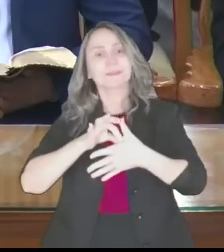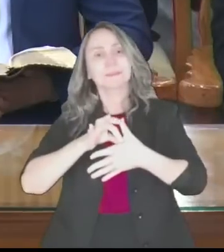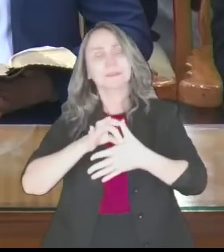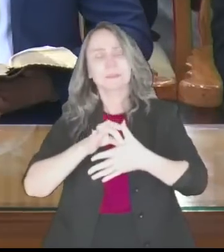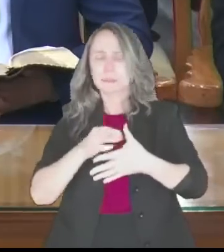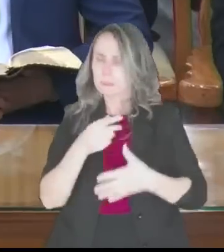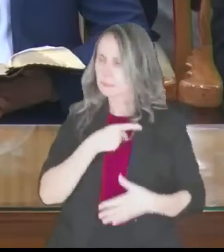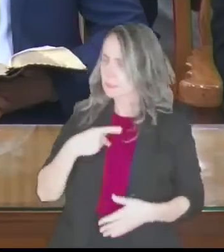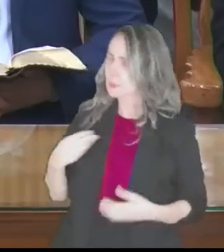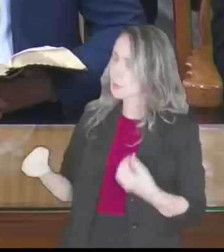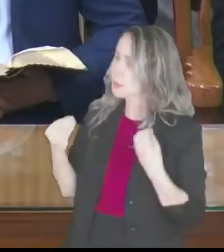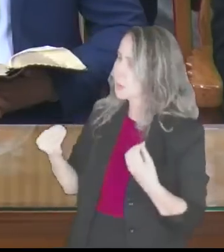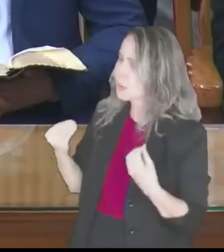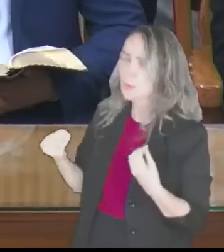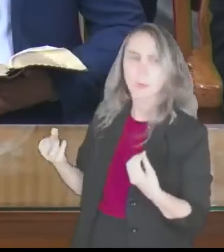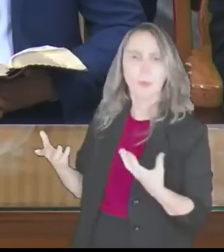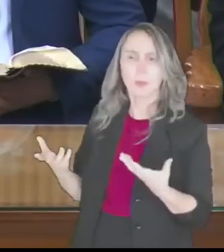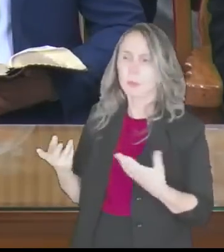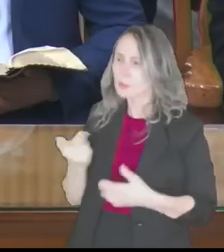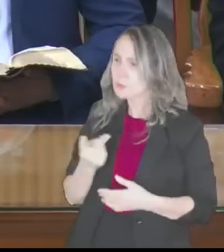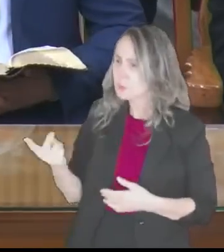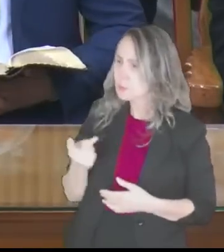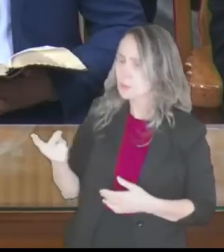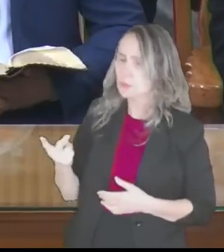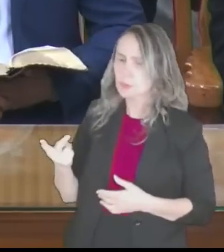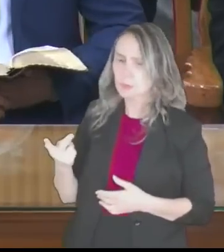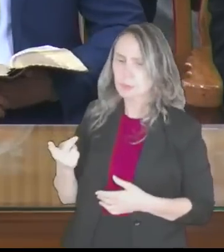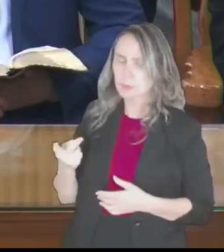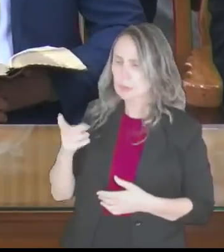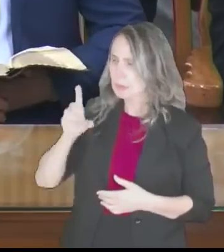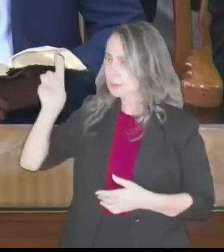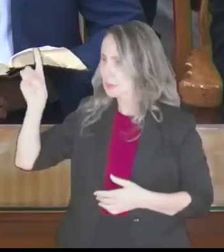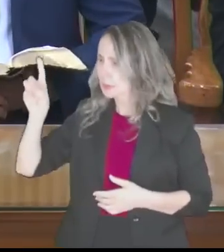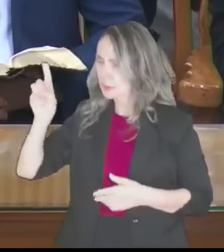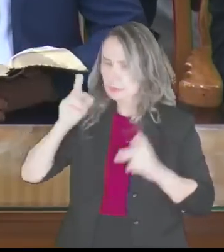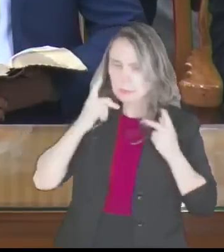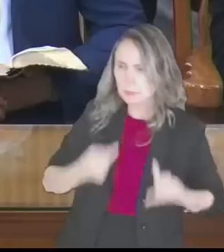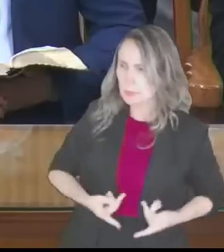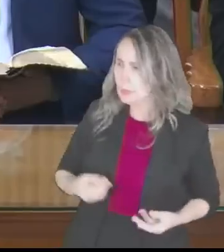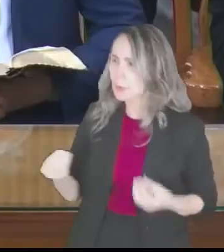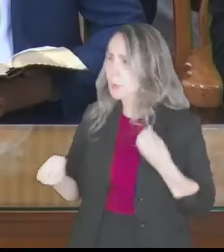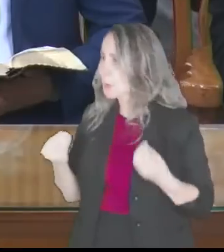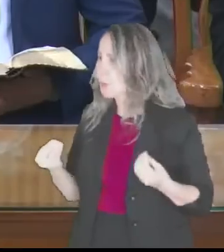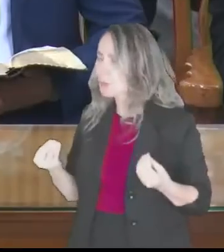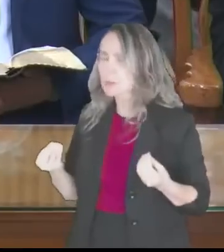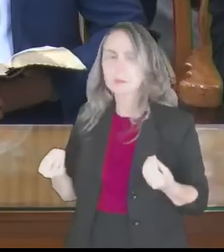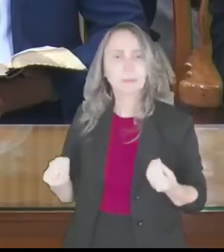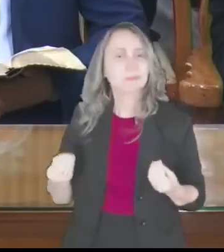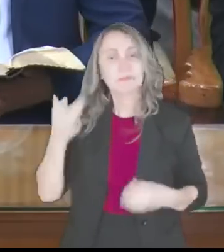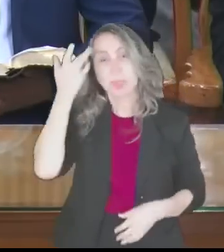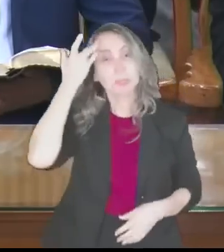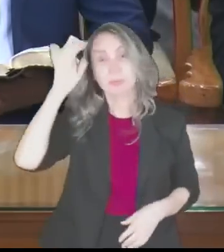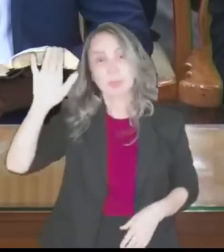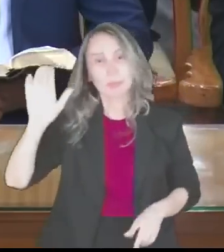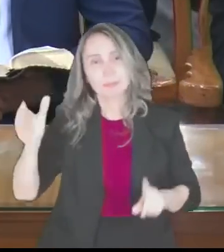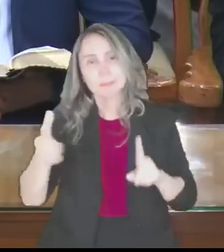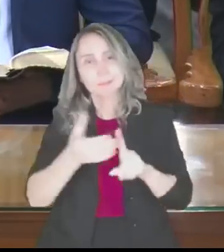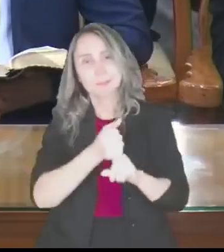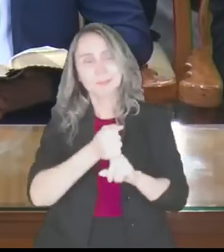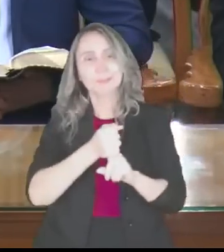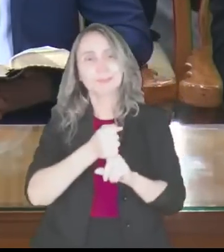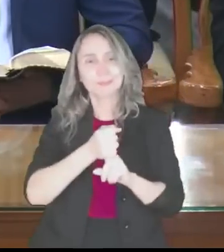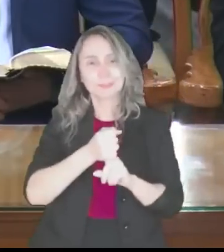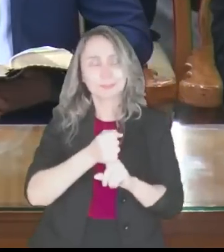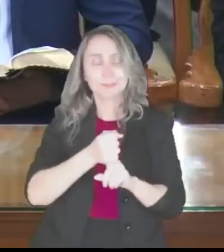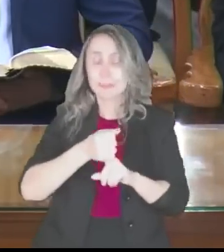Pastor, e como foi que ele conciliou as duas naturezas? Eu não sei. É mistério. A Bíblia diz que é um mistério. Grande